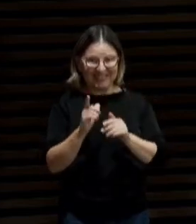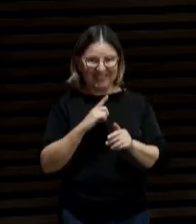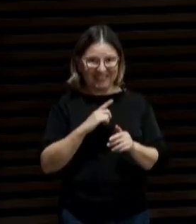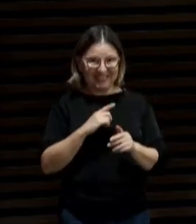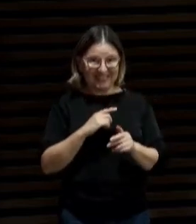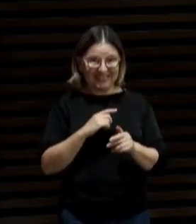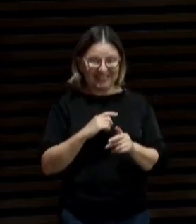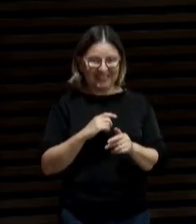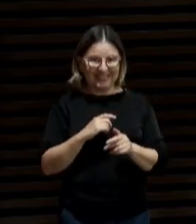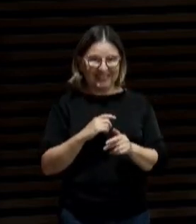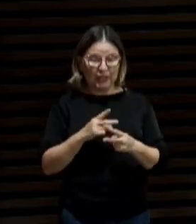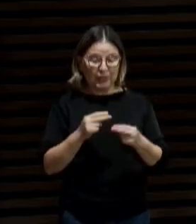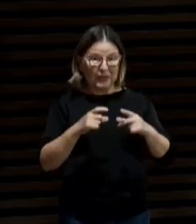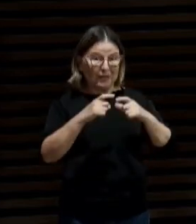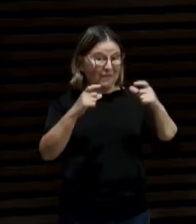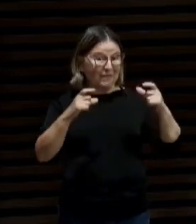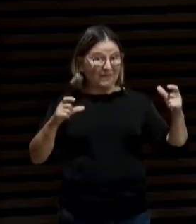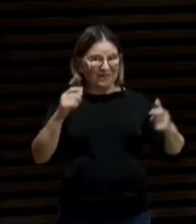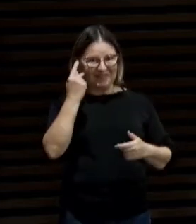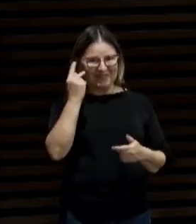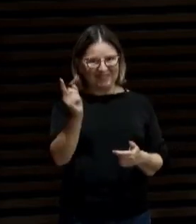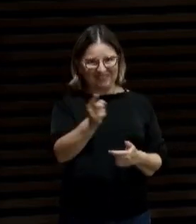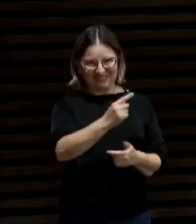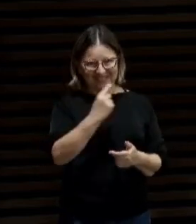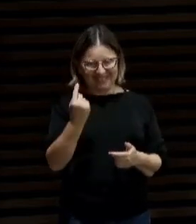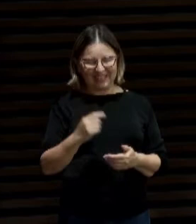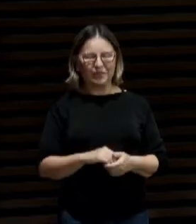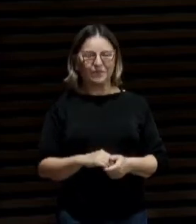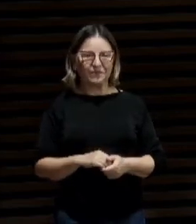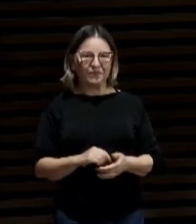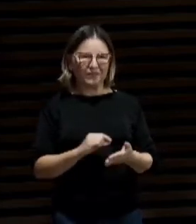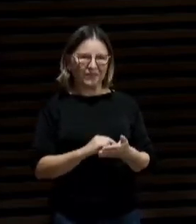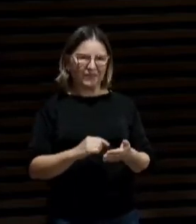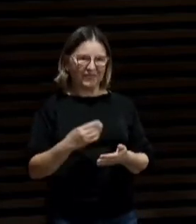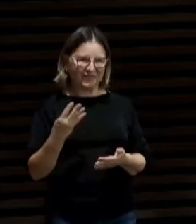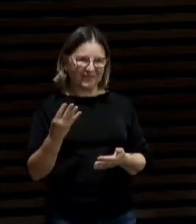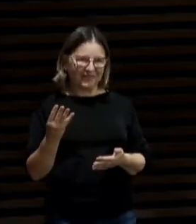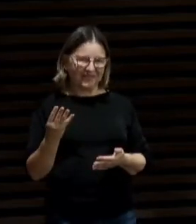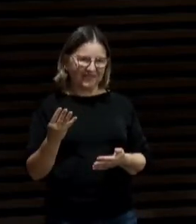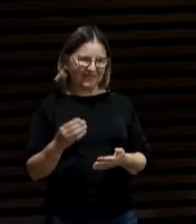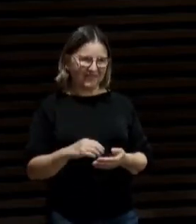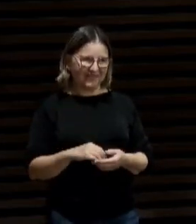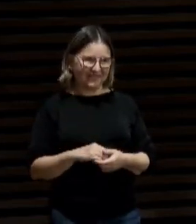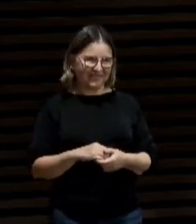amados. É papel nosso. Ok? Versículo 4.